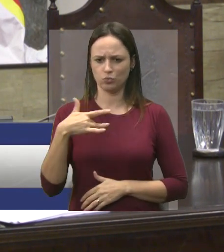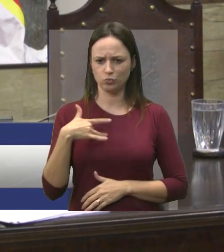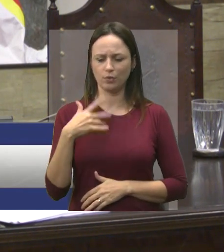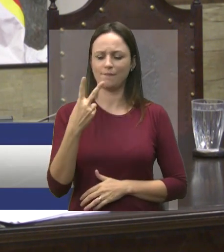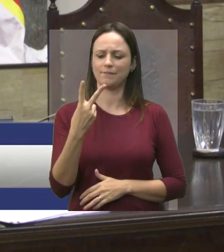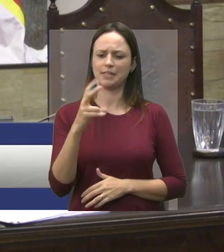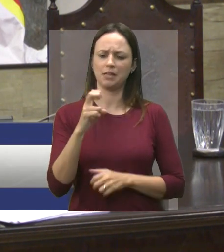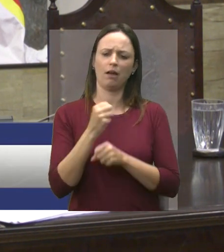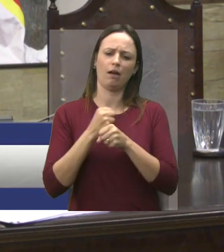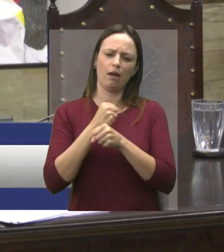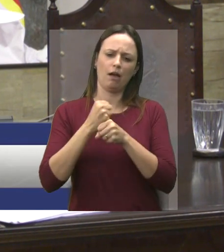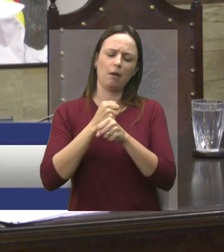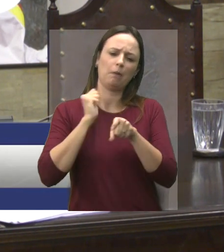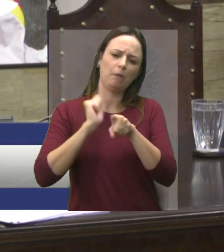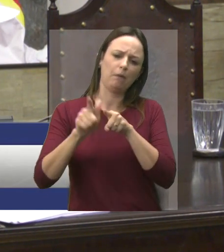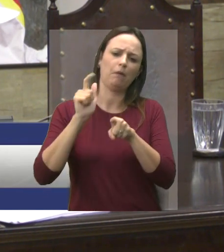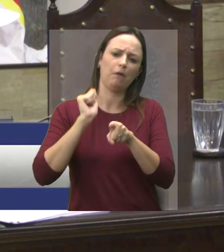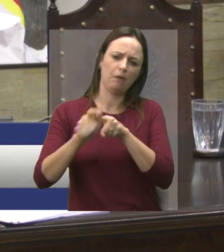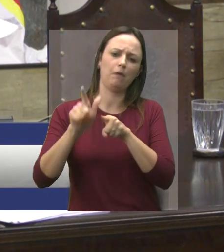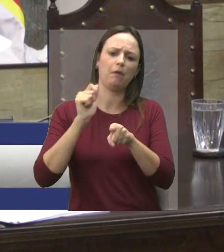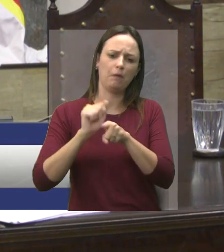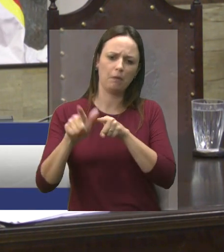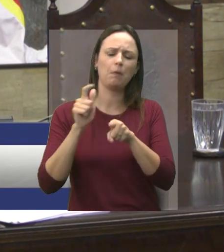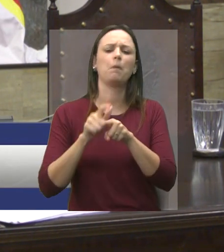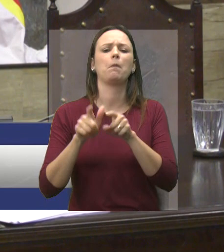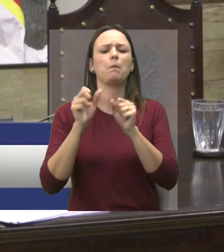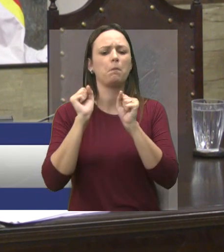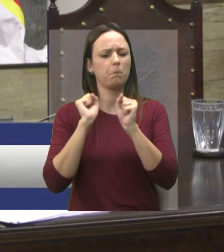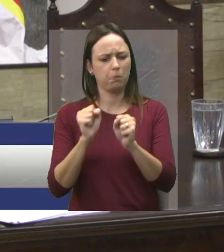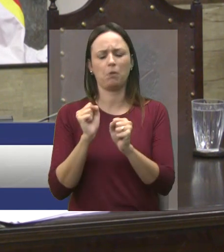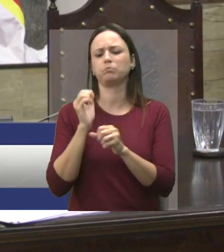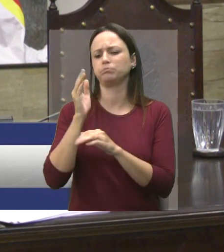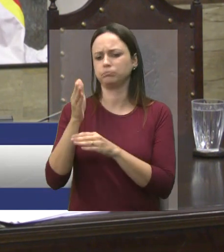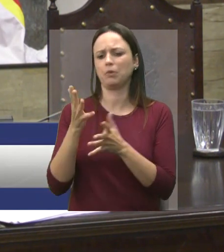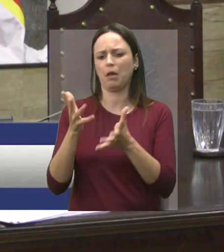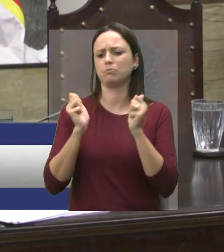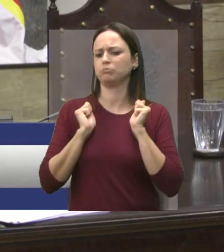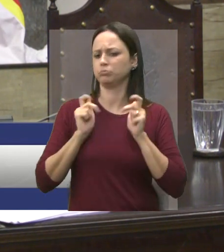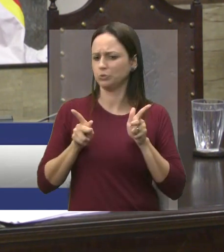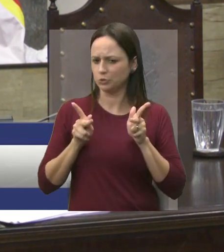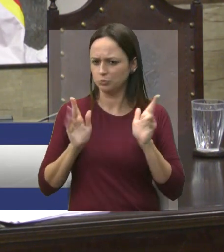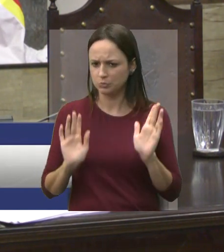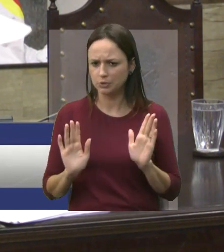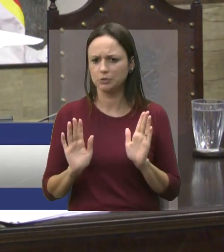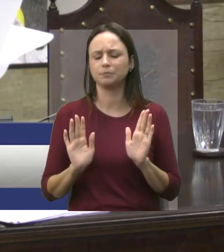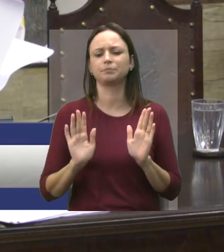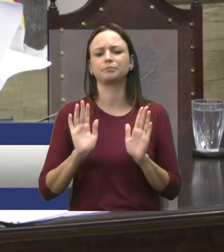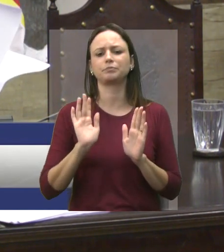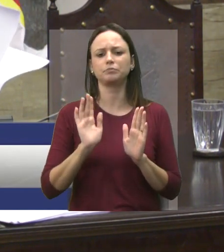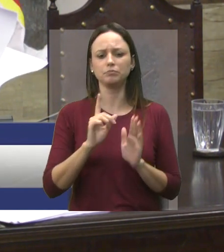de contribuição, ele pode requerer o benefício dele, 100% do salário de